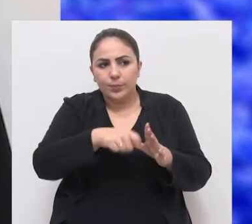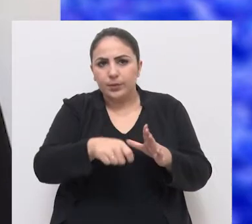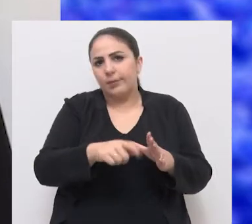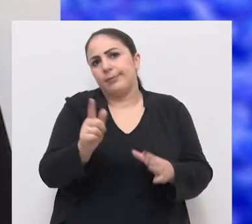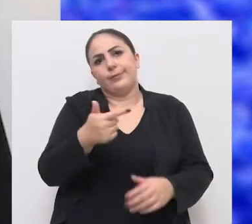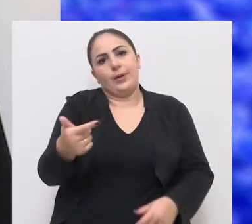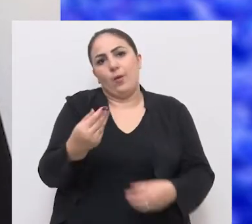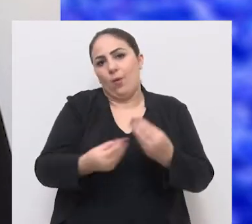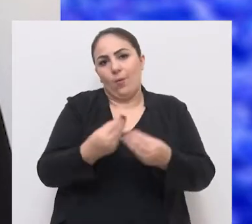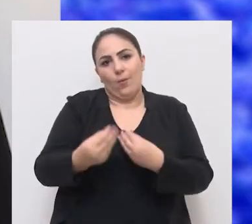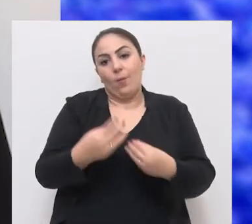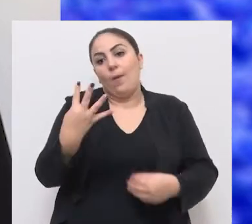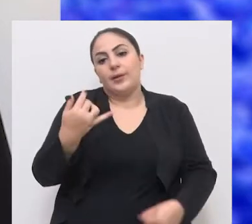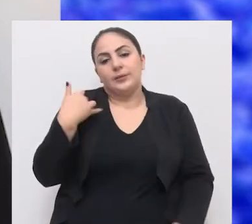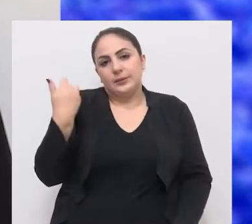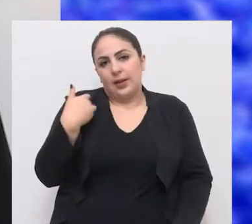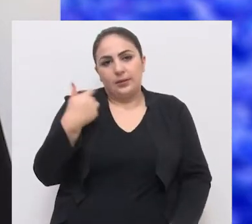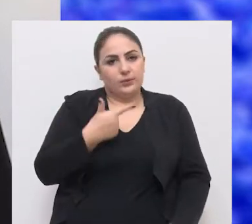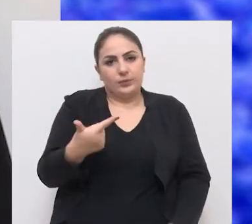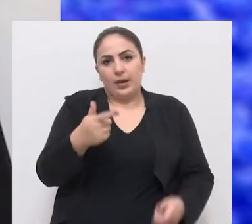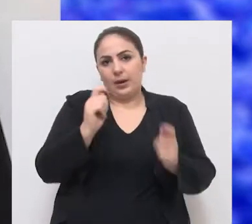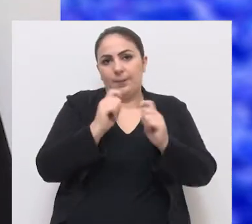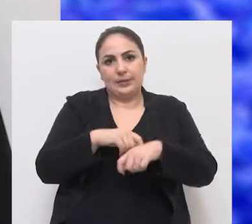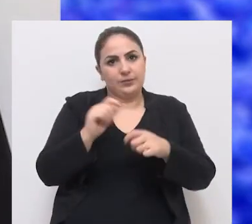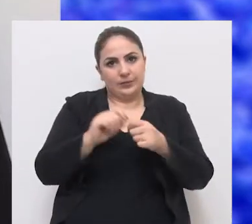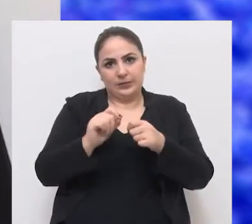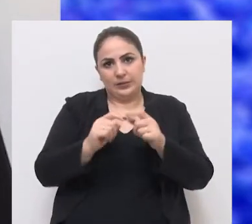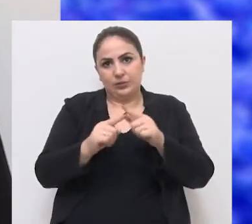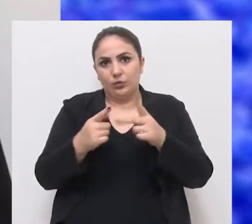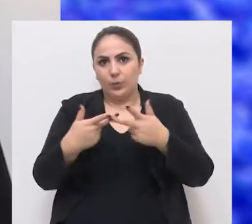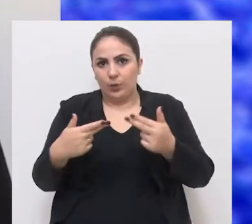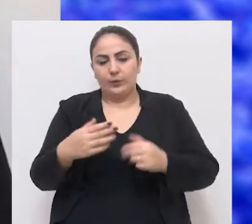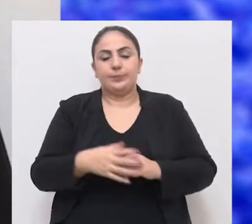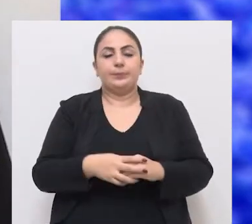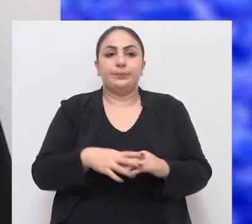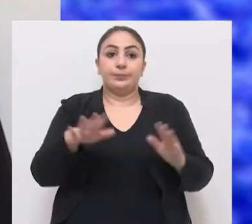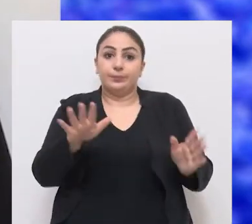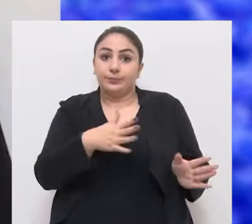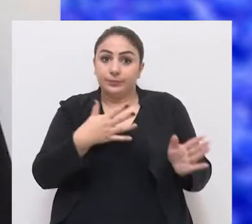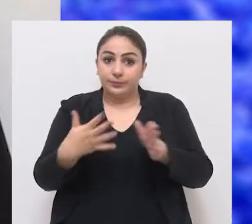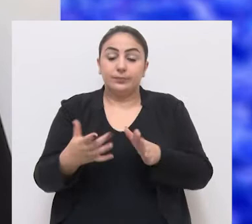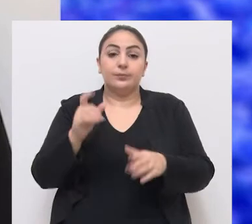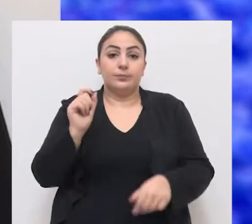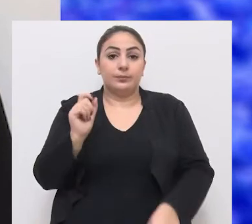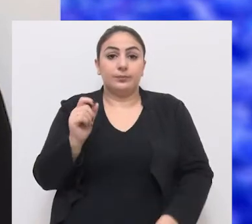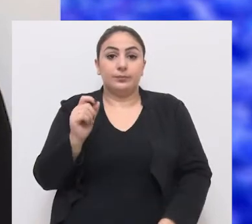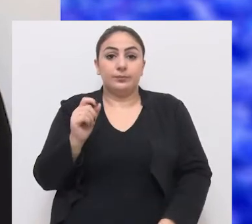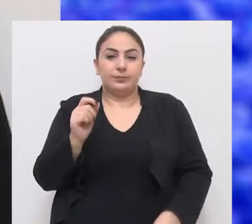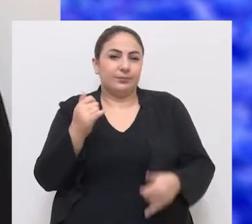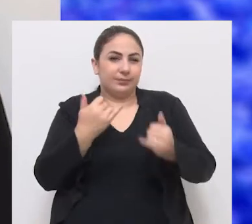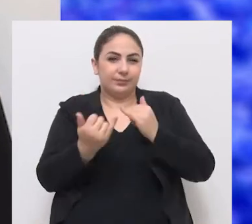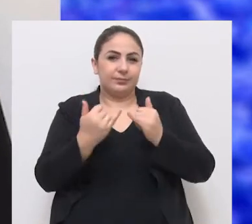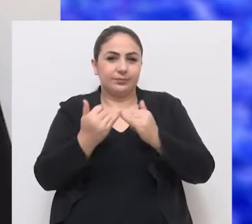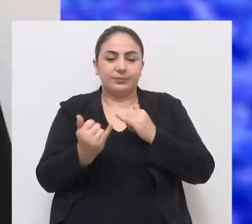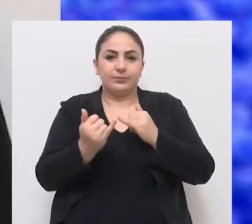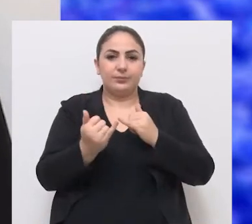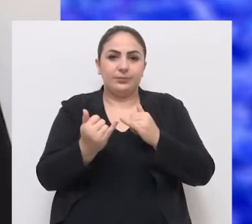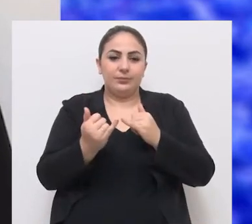anos, né? E ela não tem essa capacidade de fazer isso. Então, às vezes, né, parece